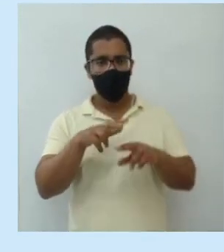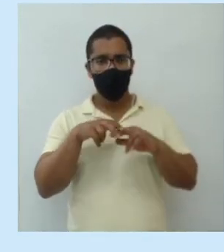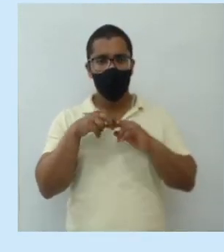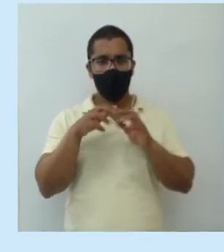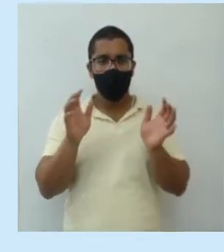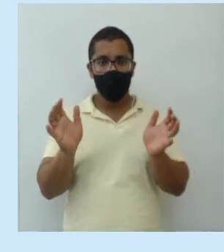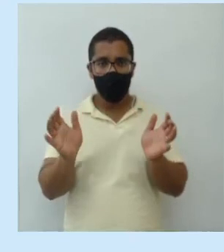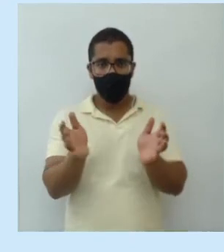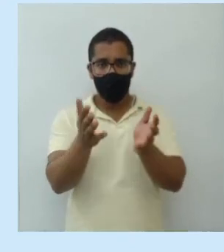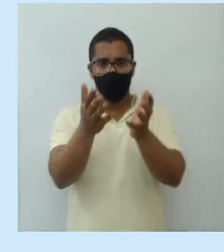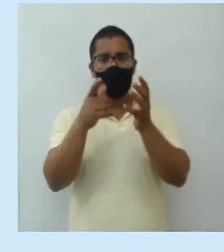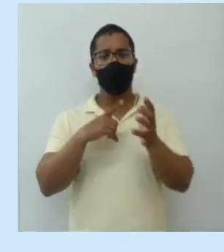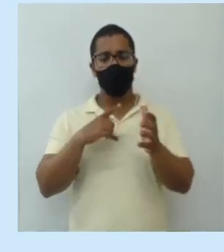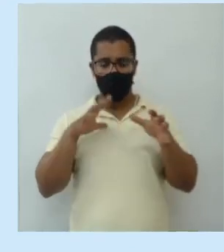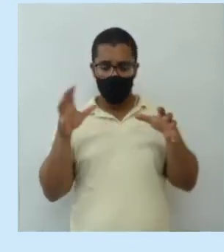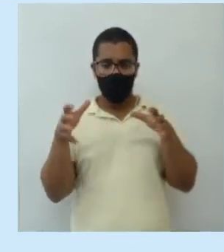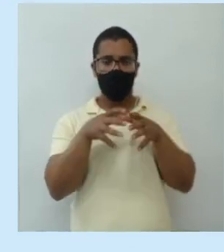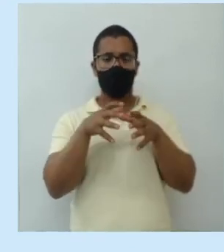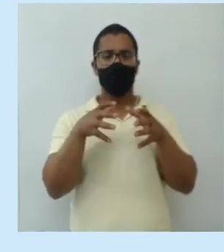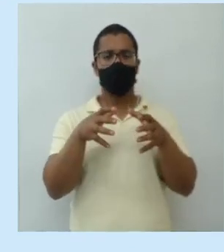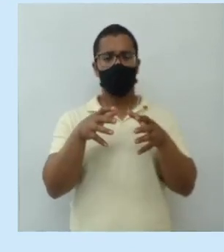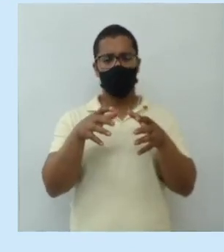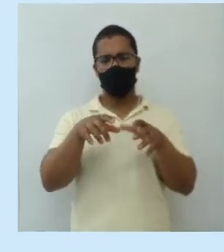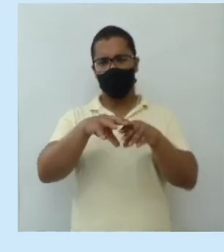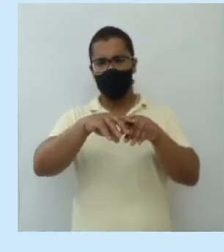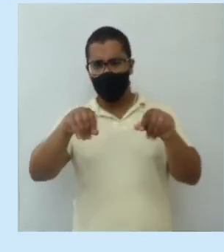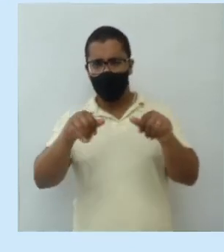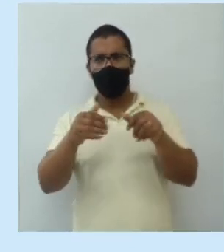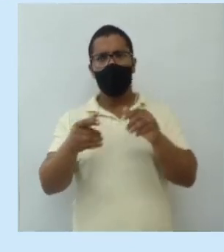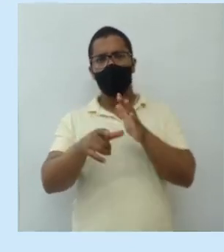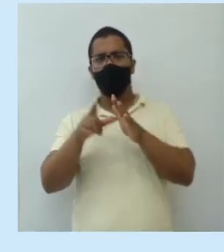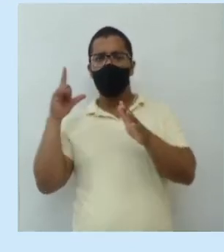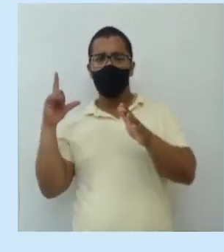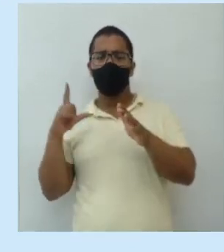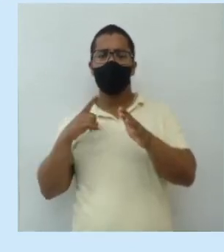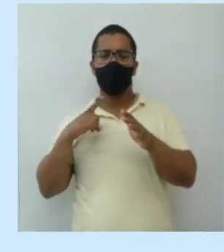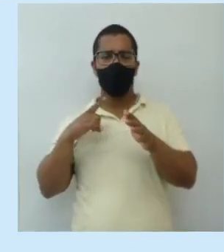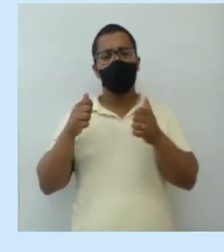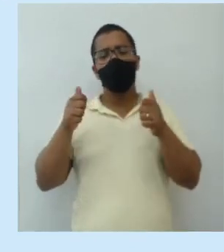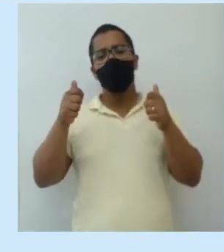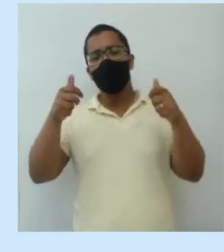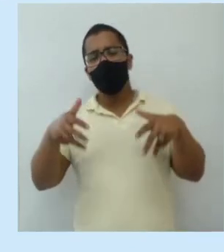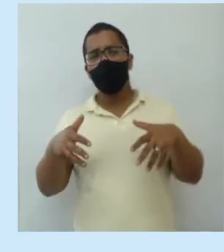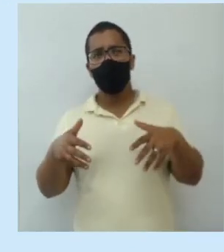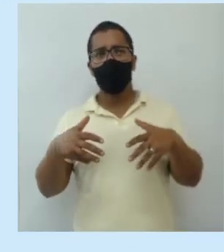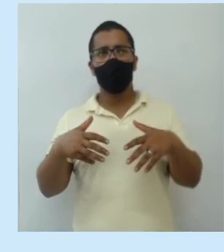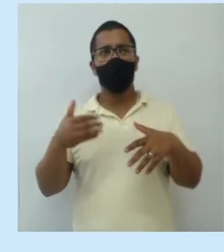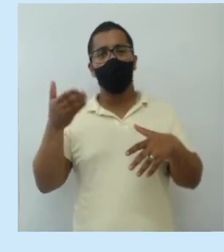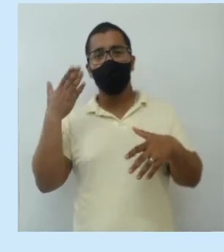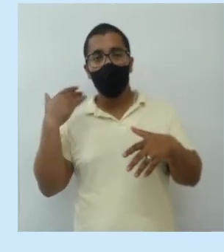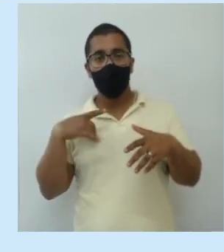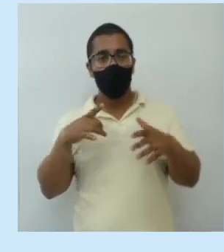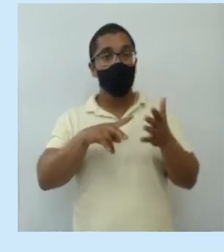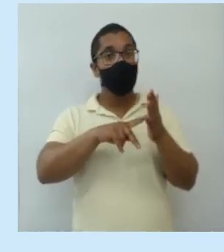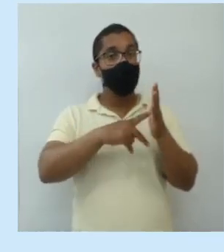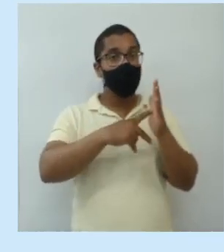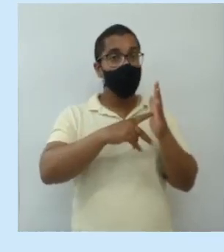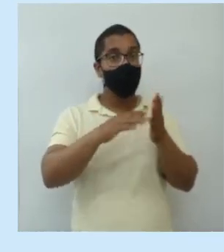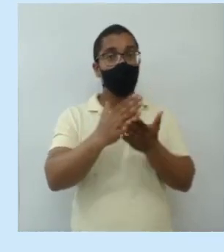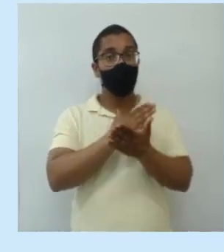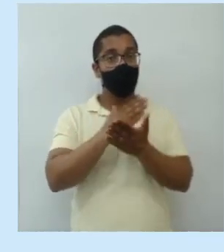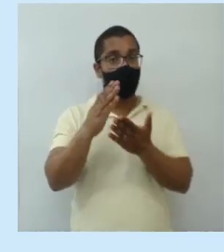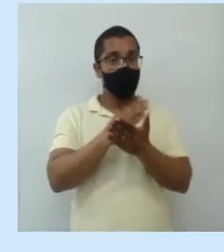Comissão Pastoral da Terra, que por discordância com antigas formas de organizações sindicais,